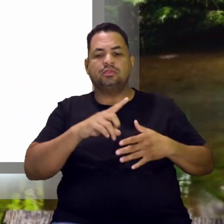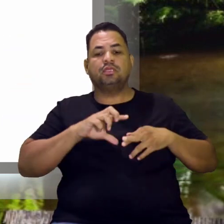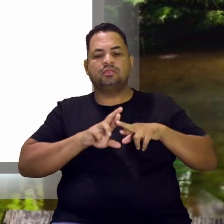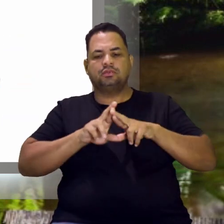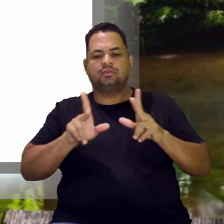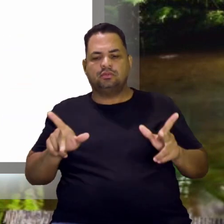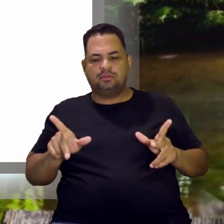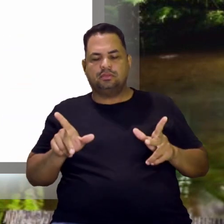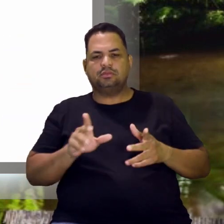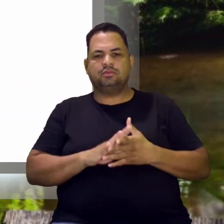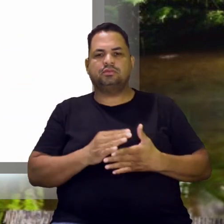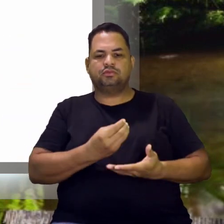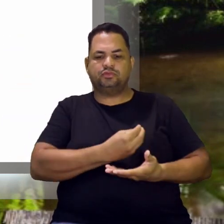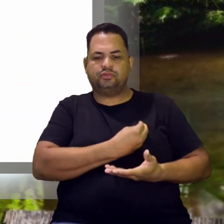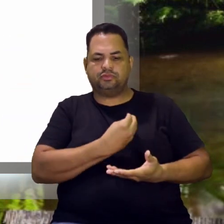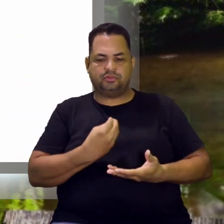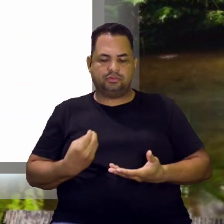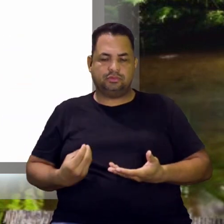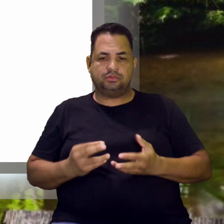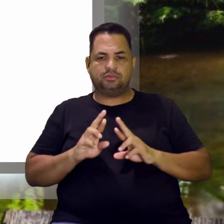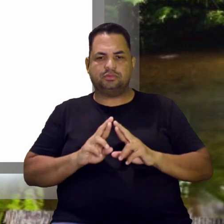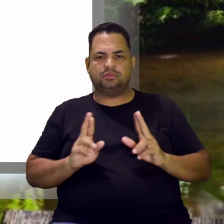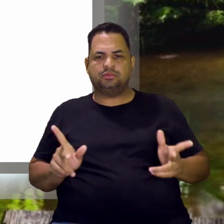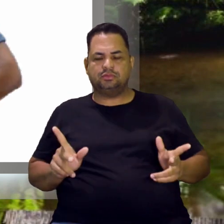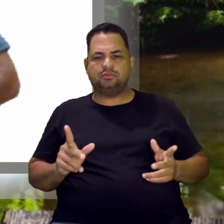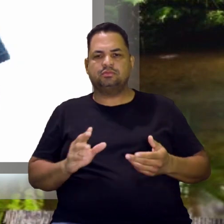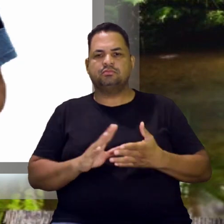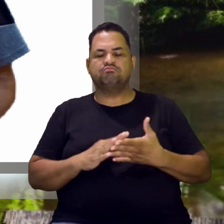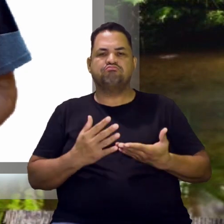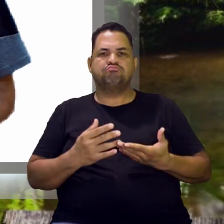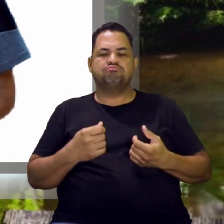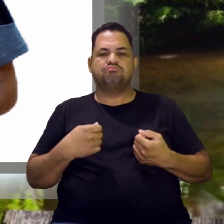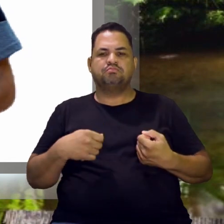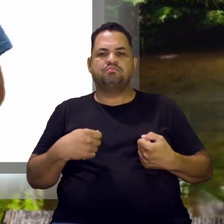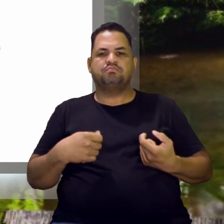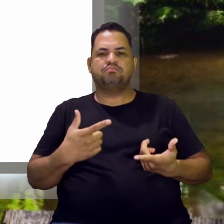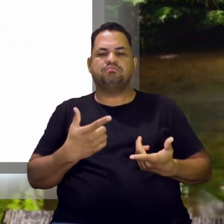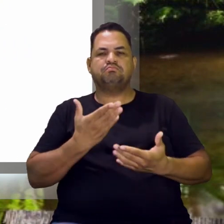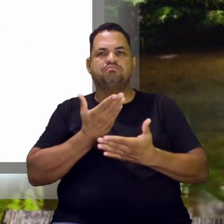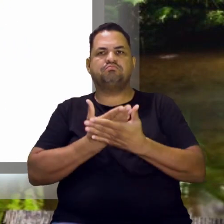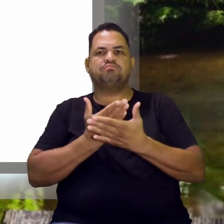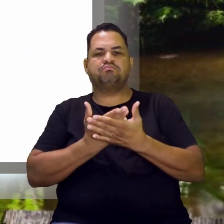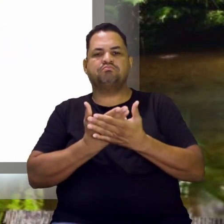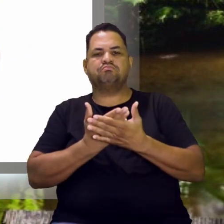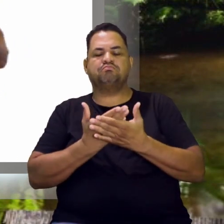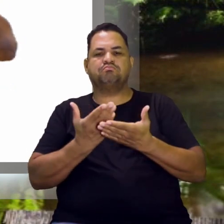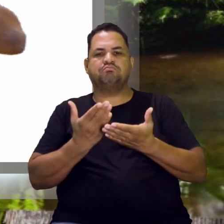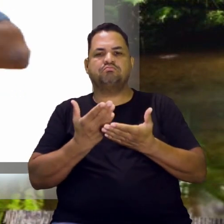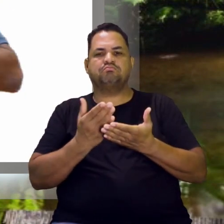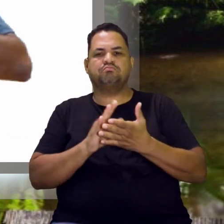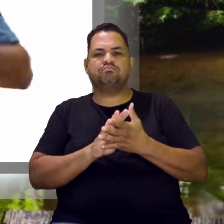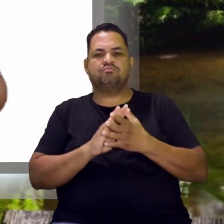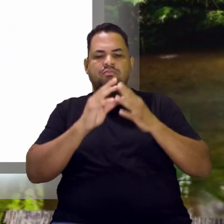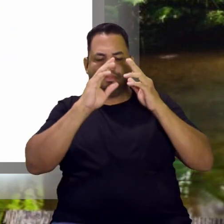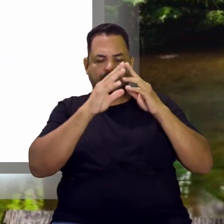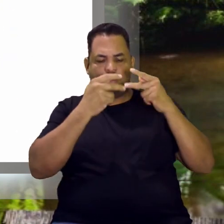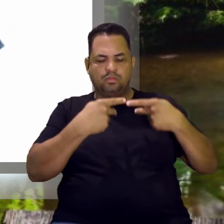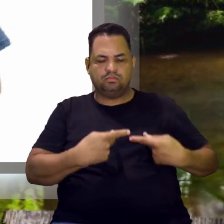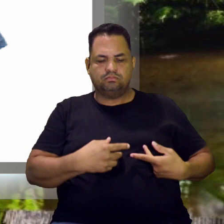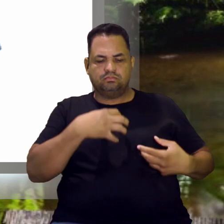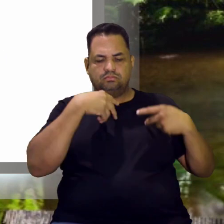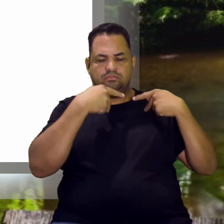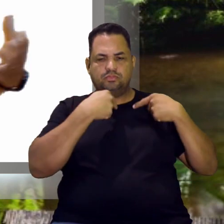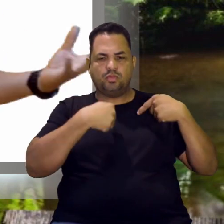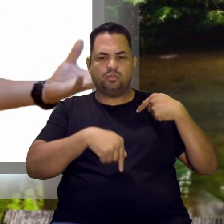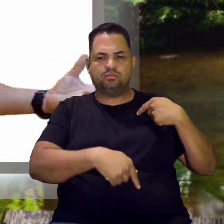dois organismos, né? A gente, com certeza, você não precisa estudar para entender que o organismo humano, por exemplo, é